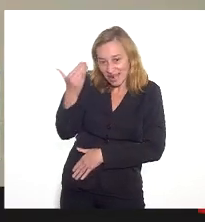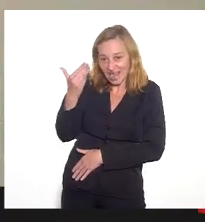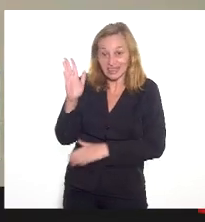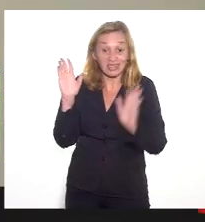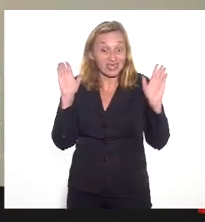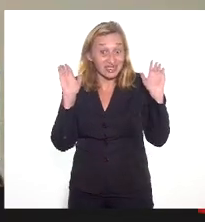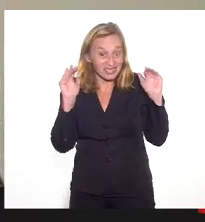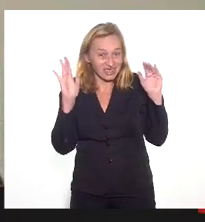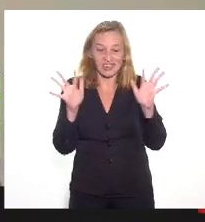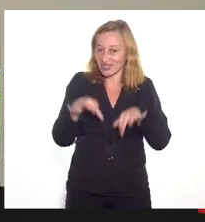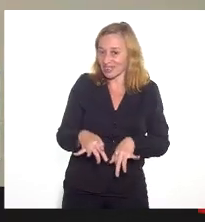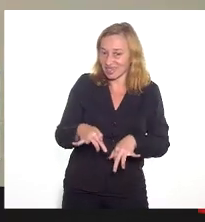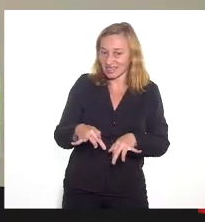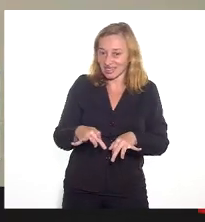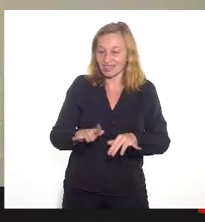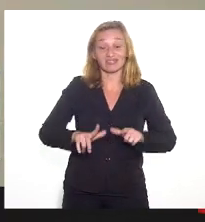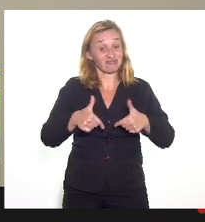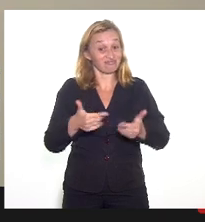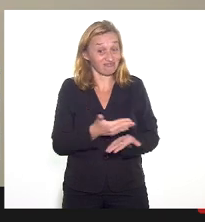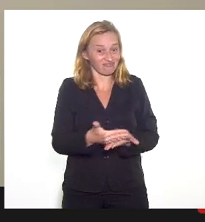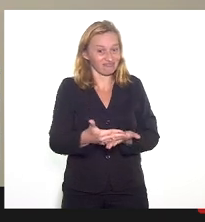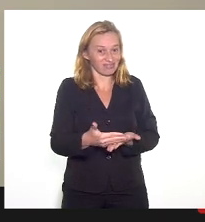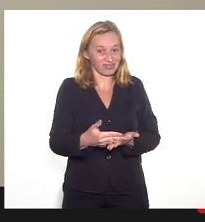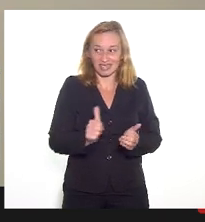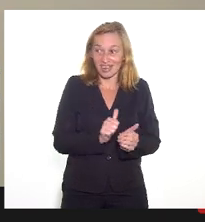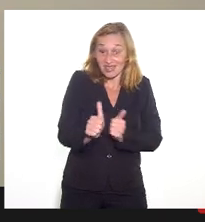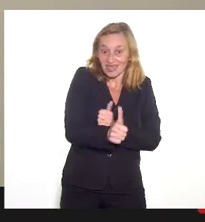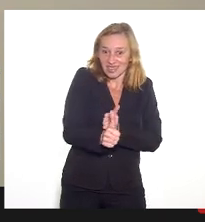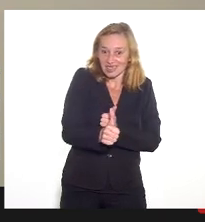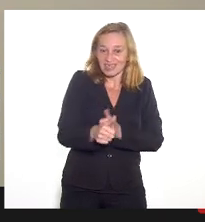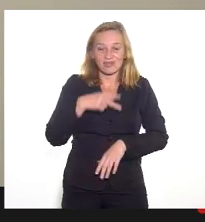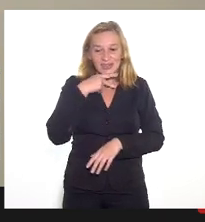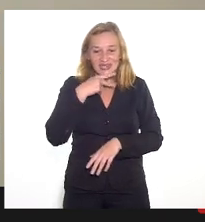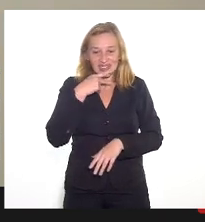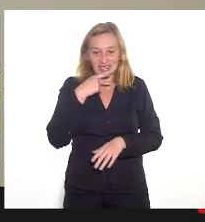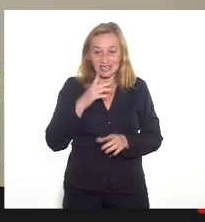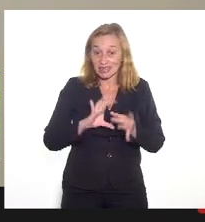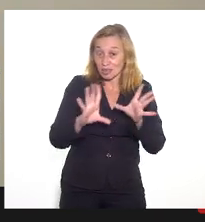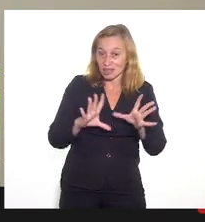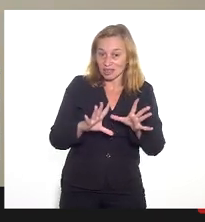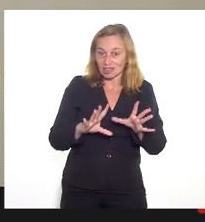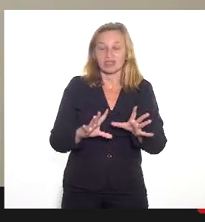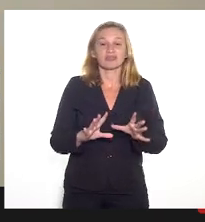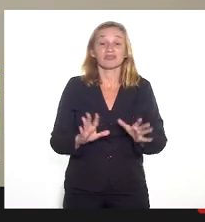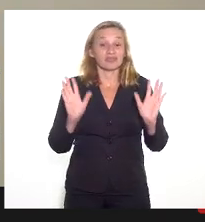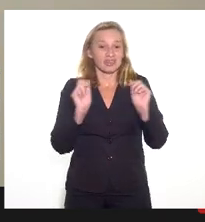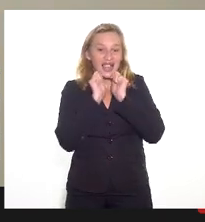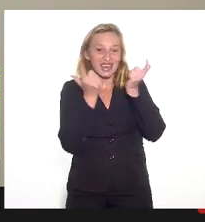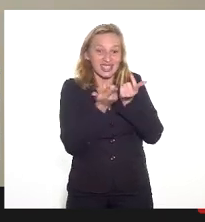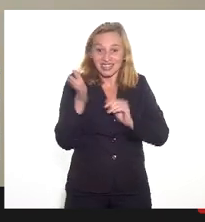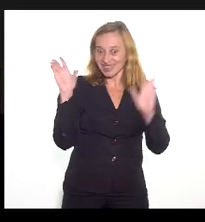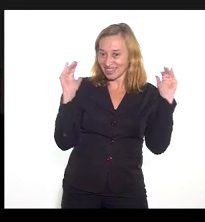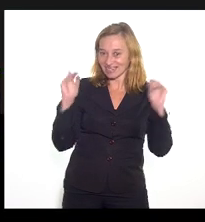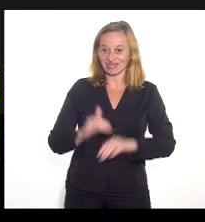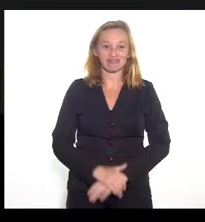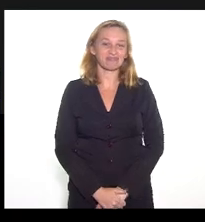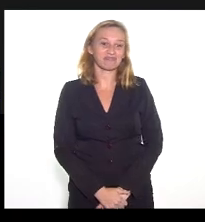encerrando a nosso ato de instalação da frente parlamentar pela democratização da comunicação na LERJ. Valeu, pessoal.